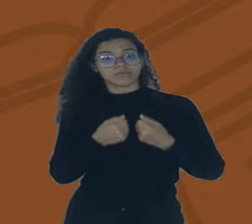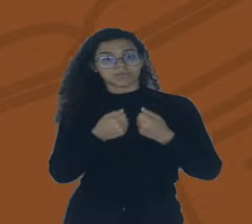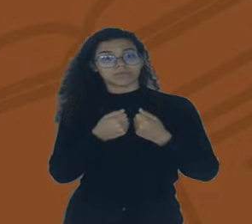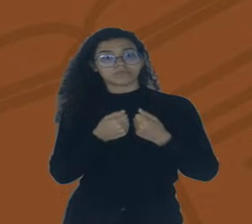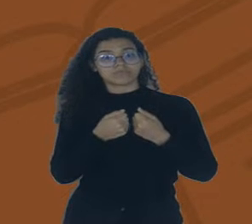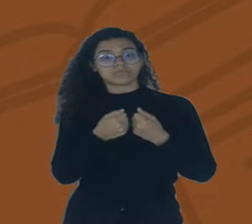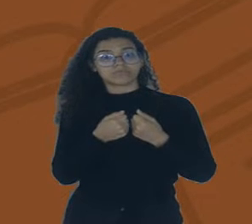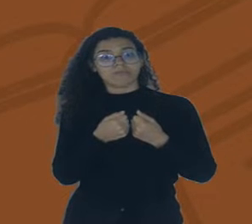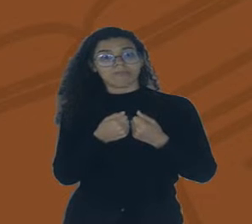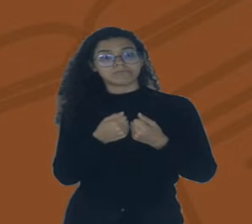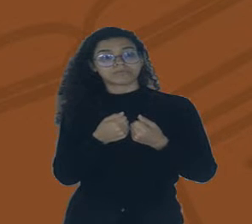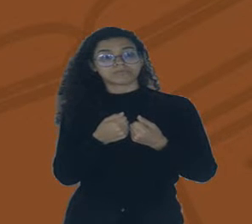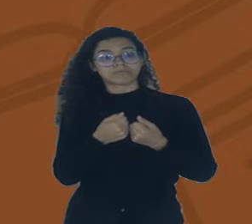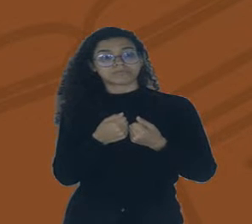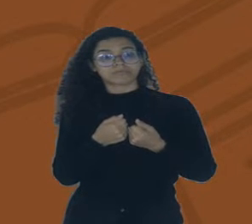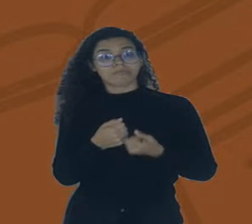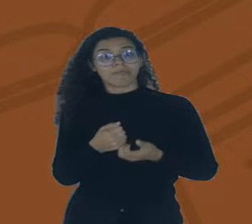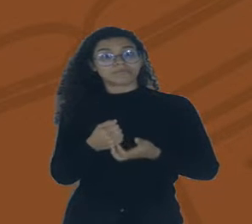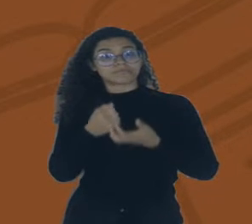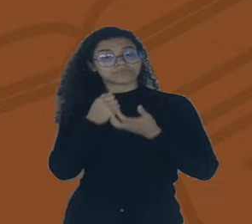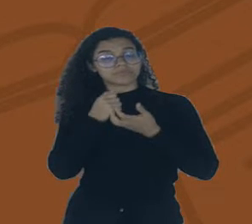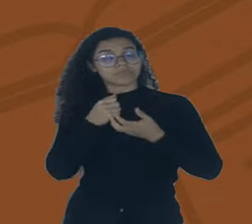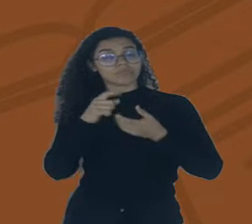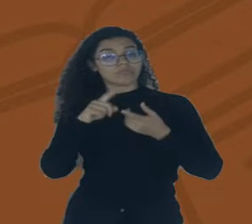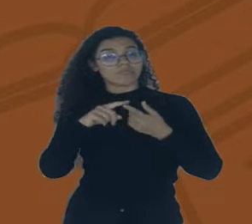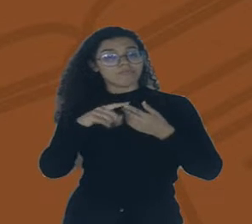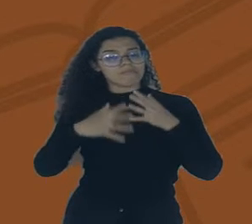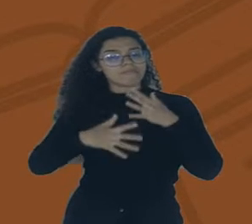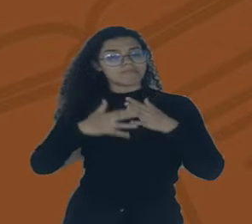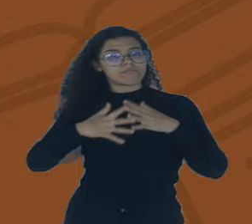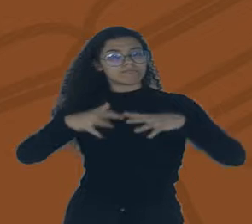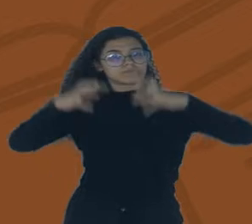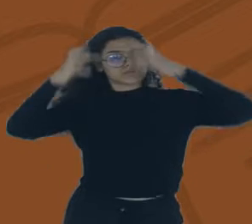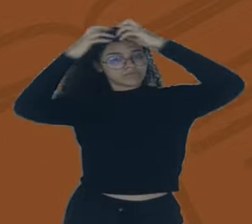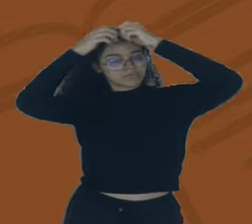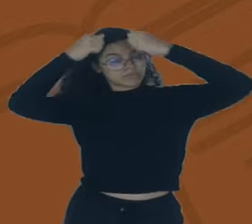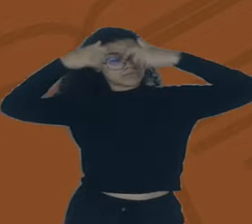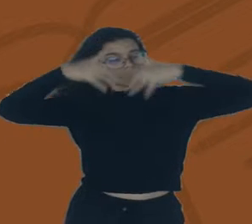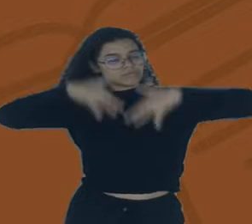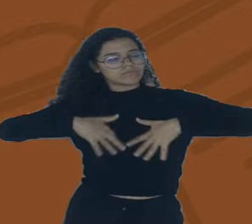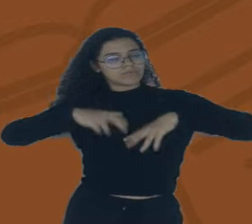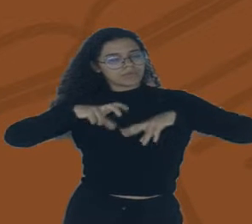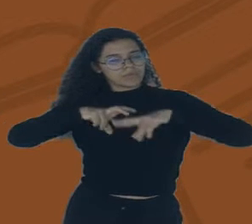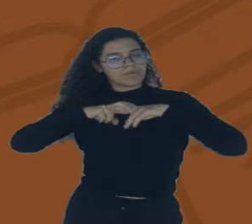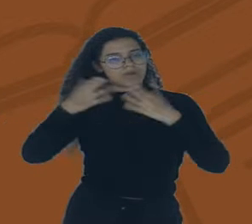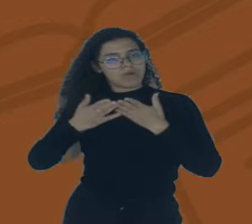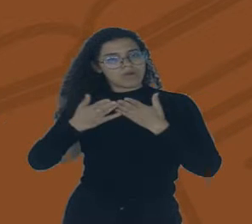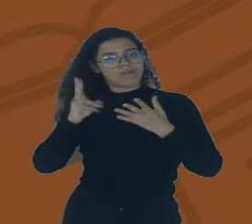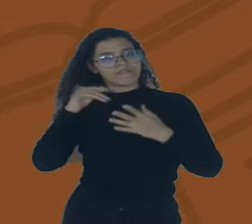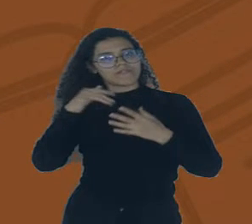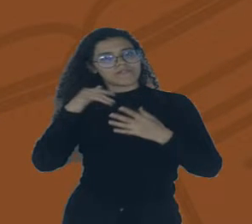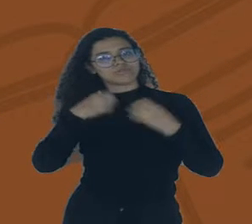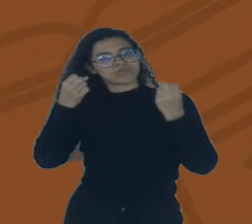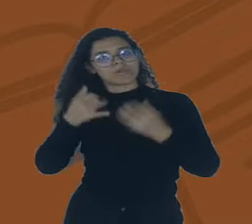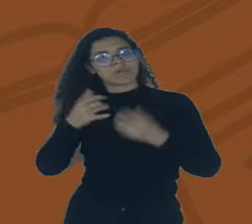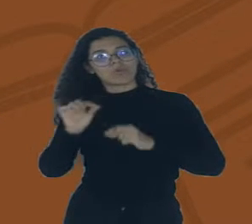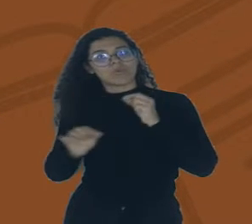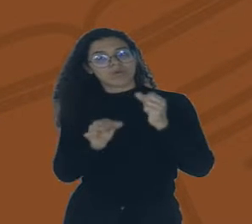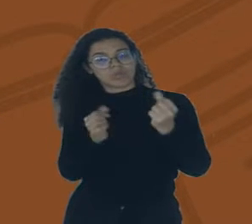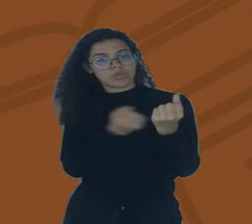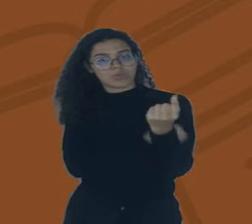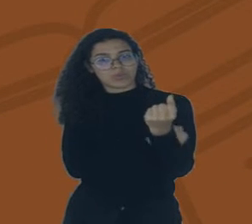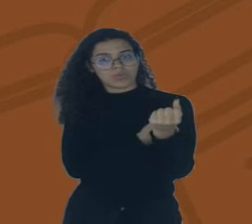afetar, elas podem atuar também sobre o nosso sistema nervoso. Por isso vamos conhecer um pouquinho mais sobre o que são drogas, tá